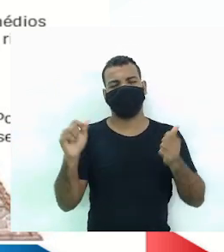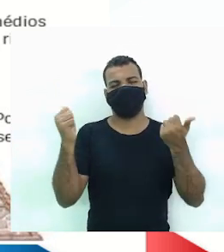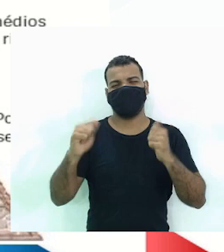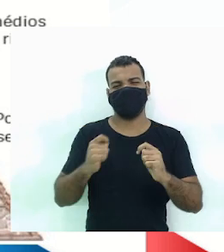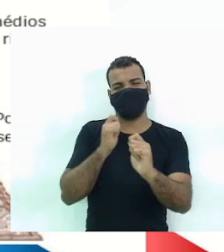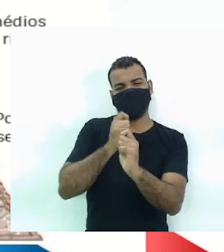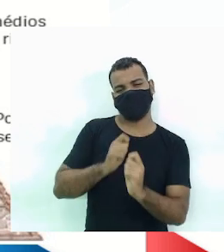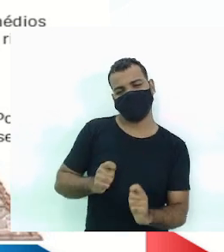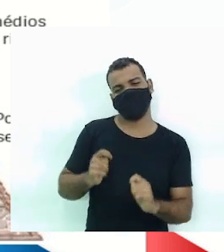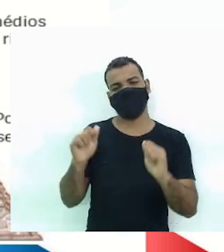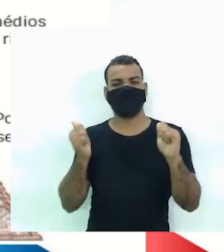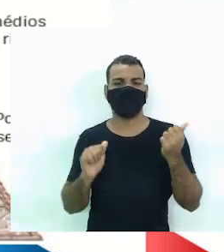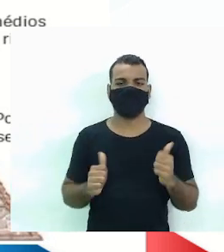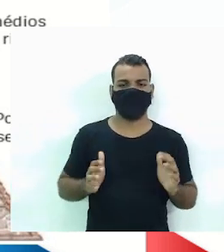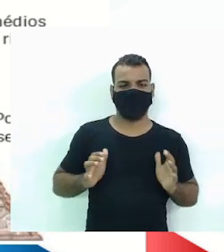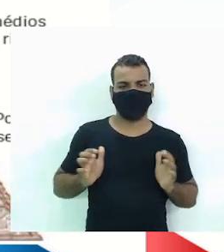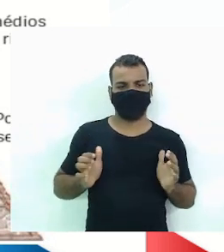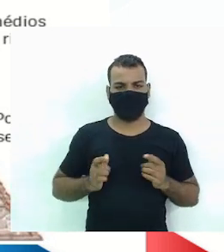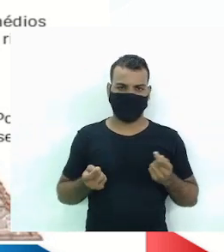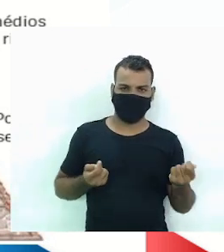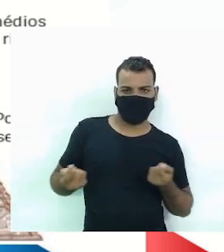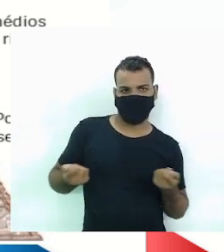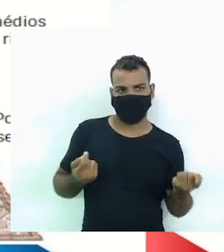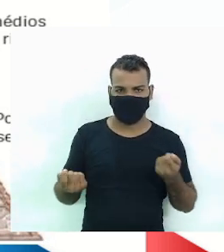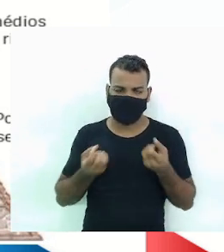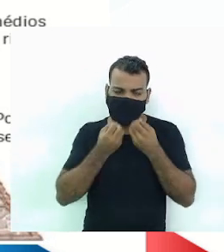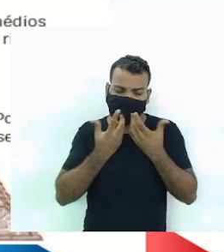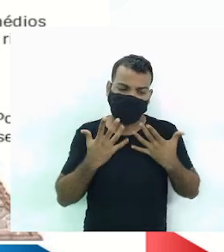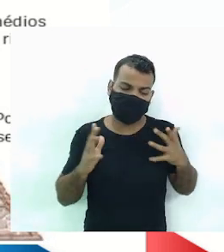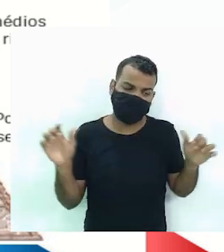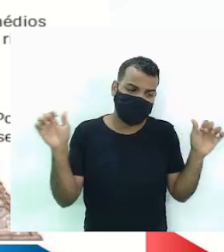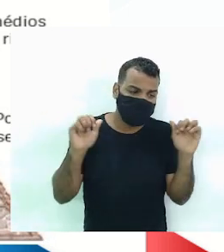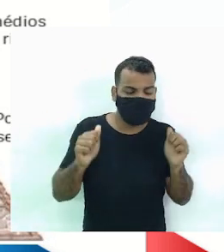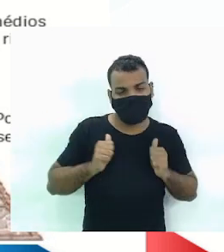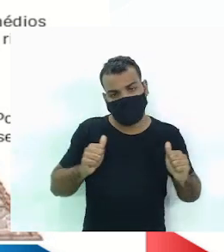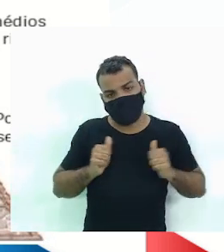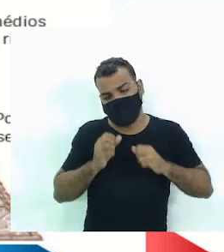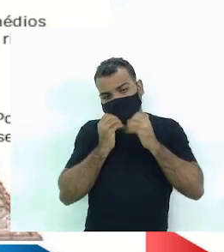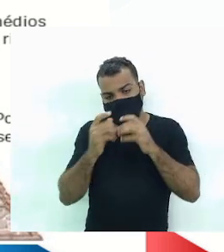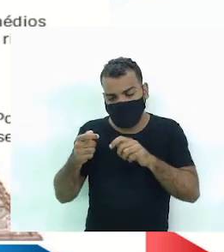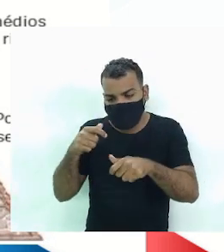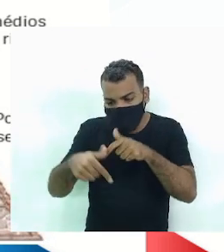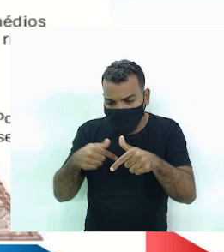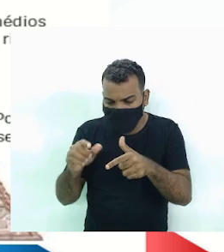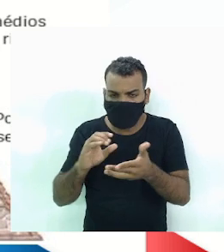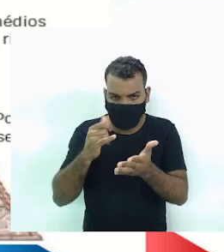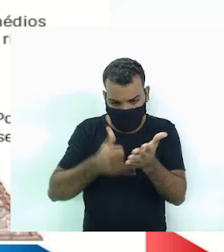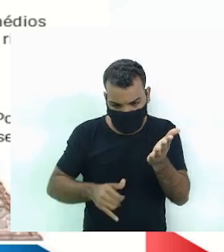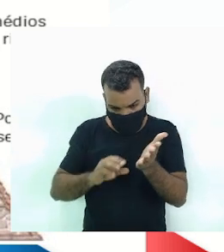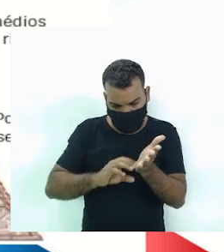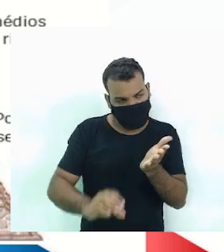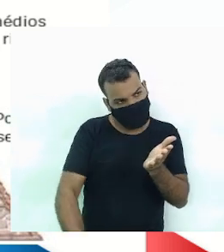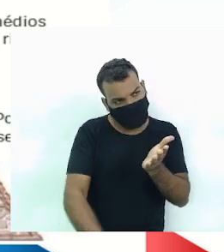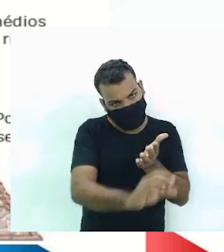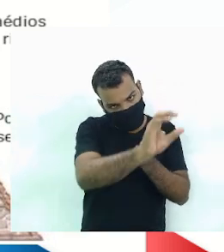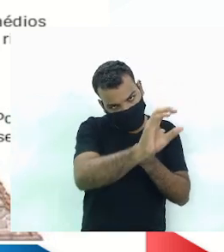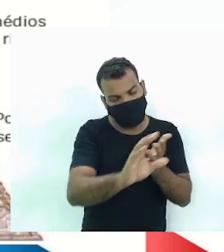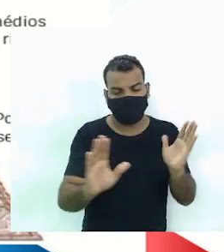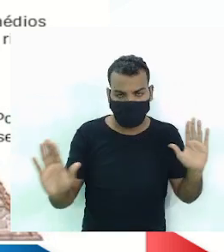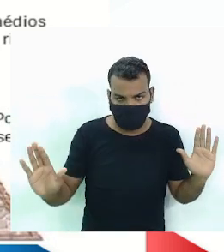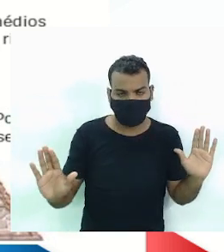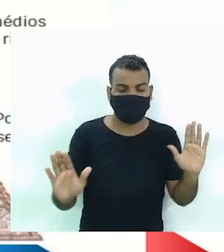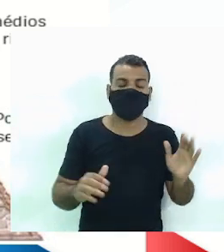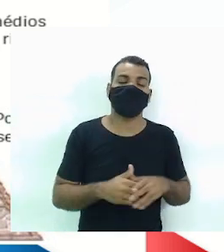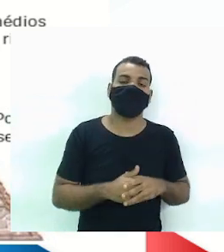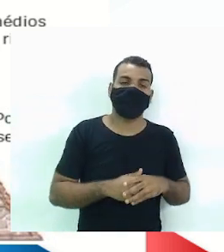artesão, né? Os artesãos ricos que viviam na boa, né? Que davam contribuição na Idade